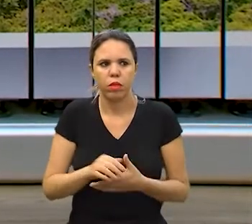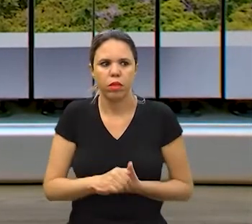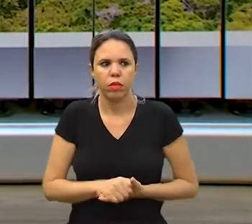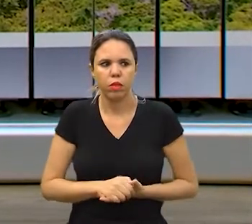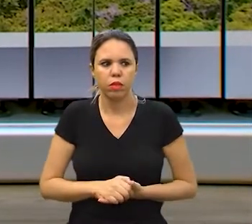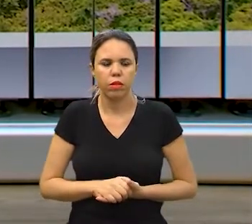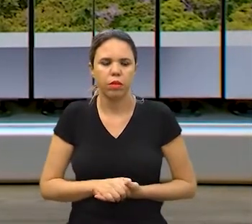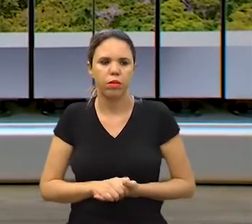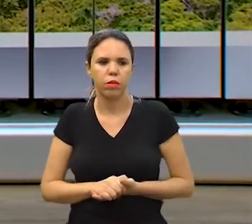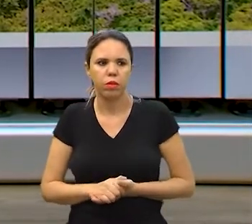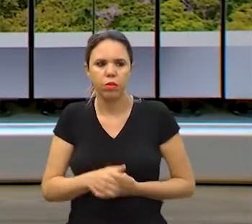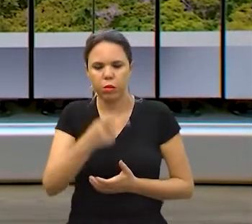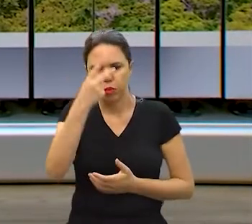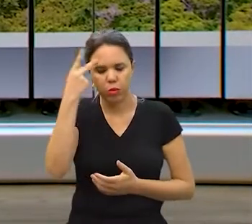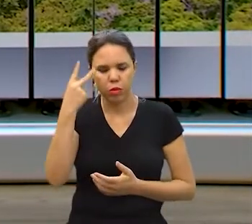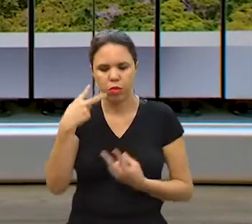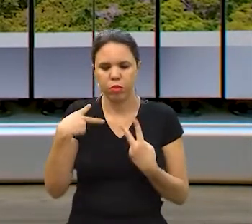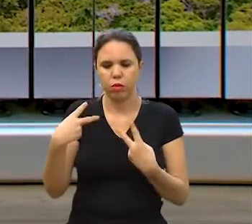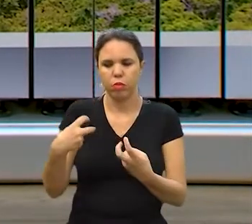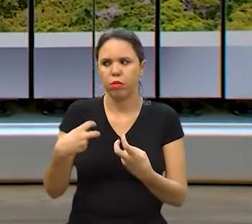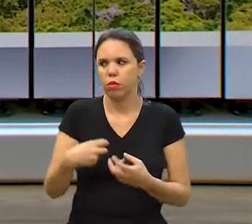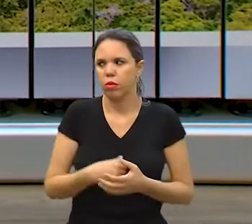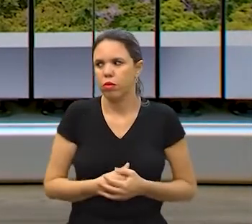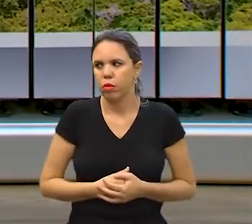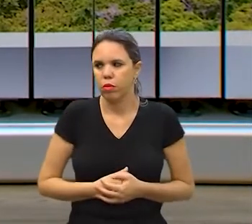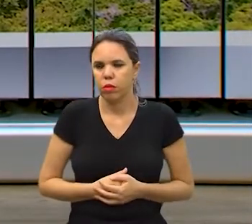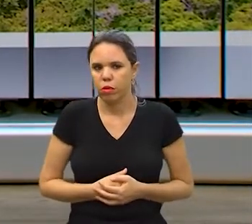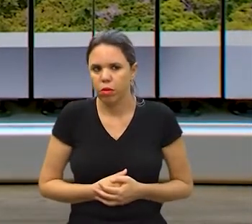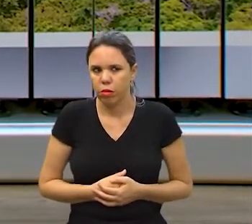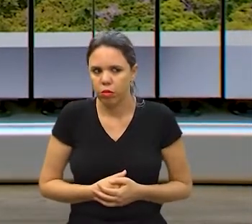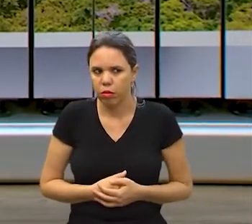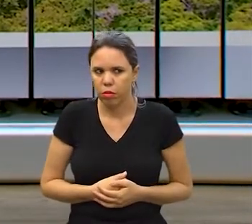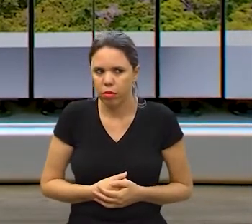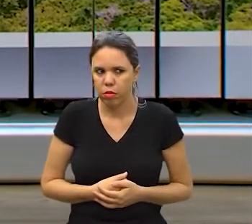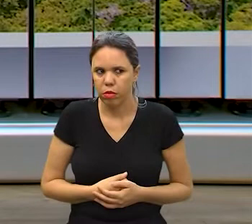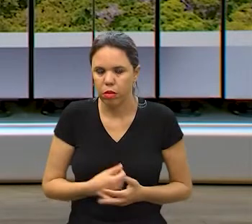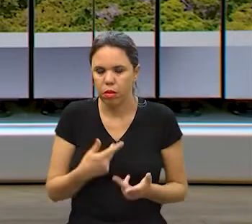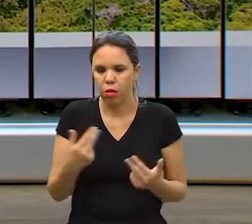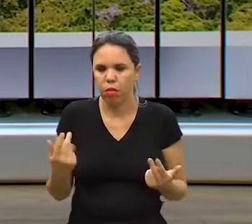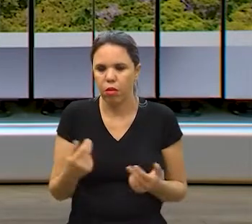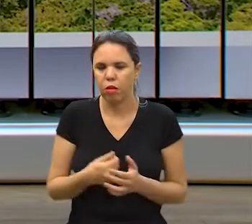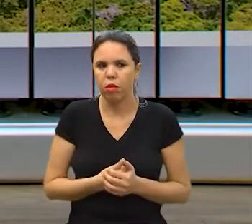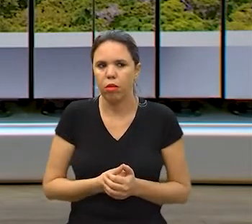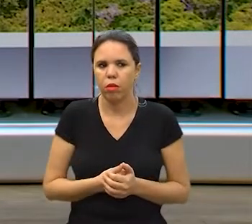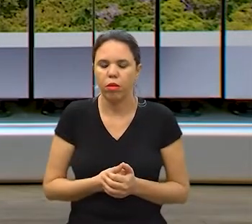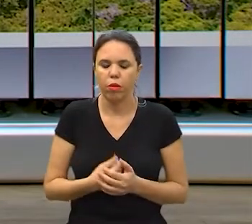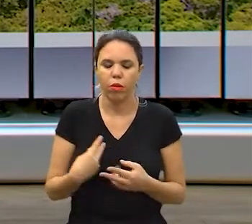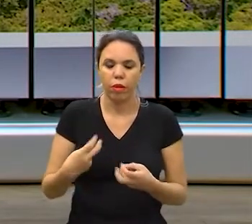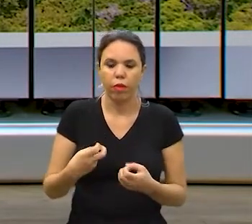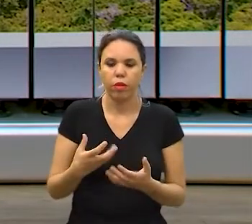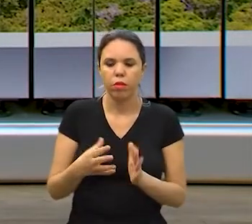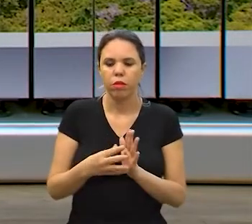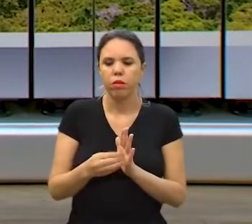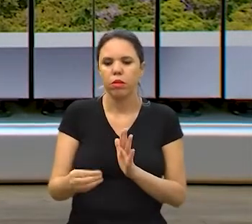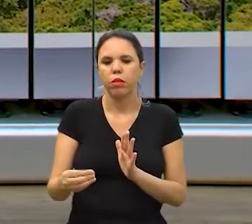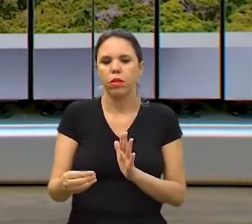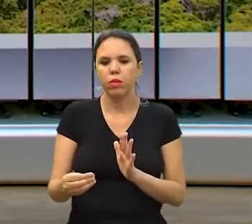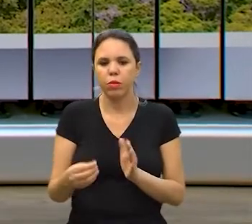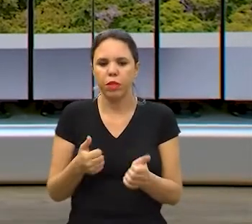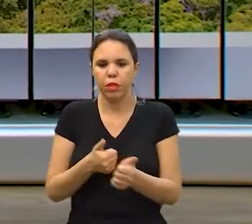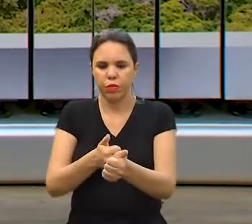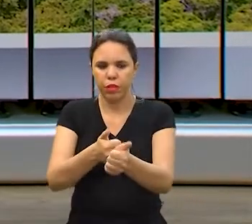algumas pessoas. Tem pessoas que olham para a gente, né, e vê algo e às vezes quer seguir